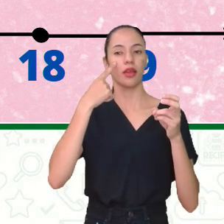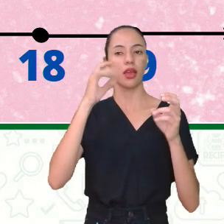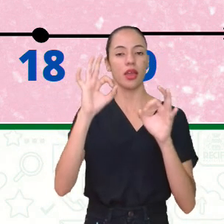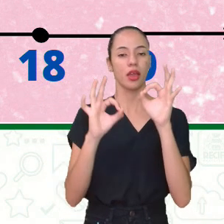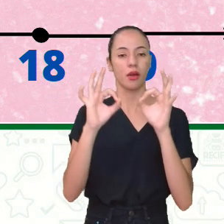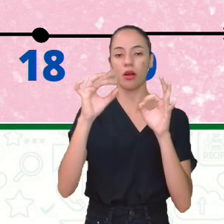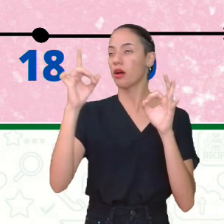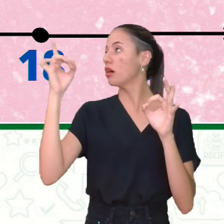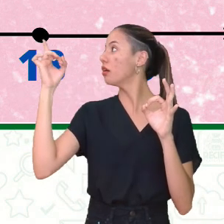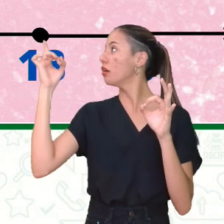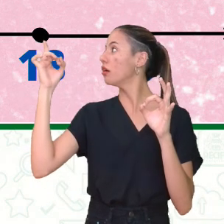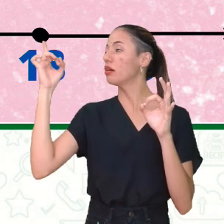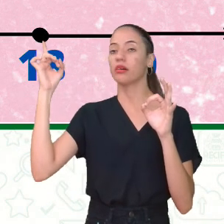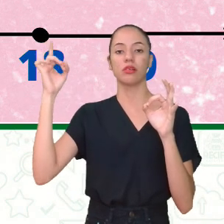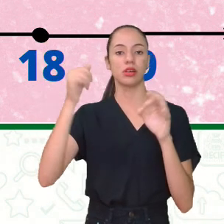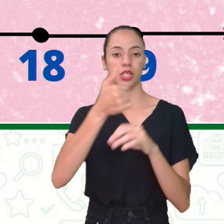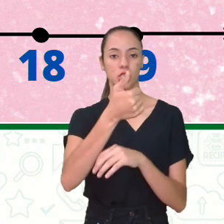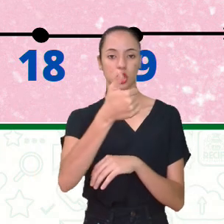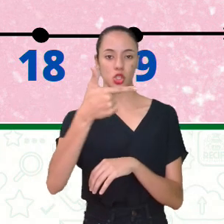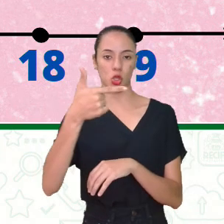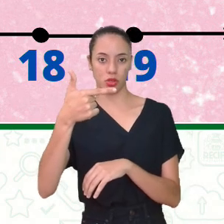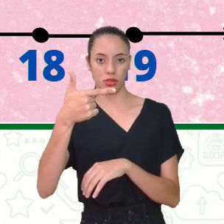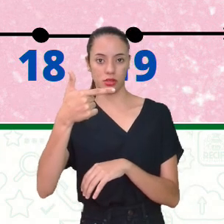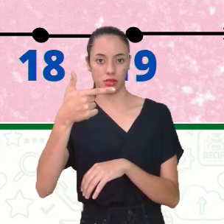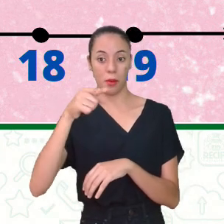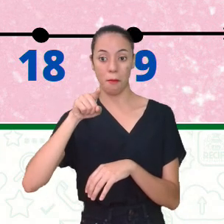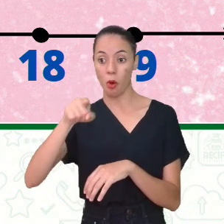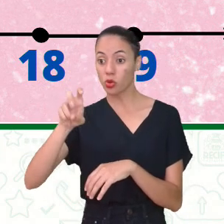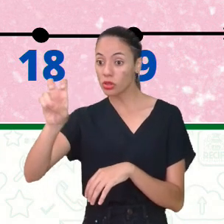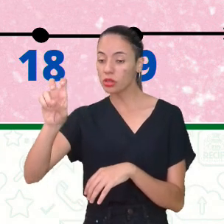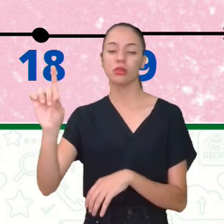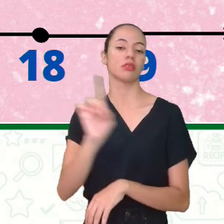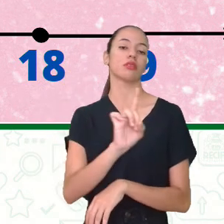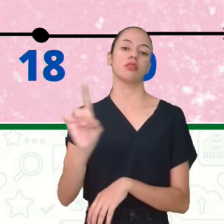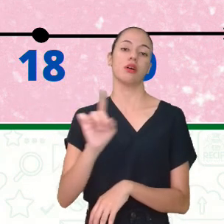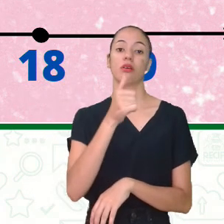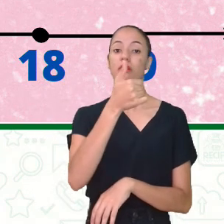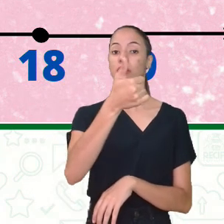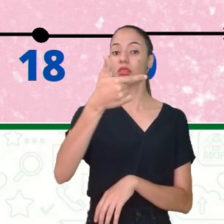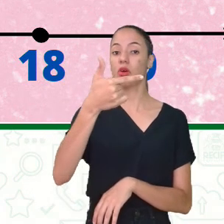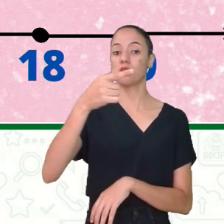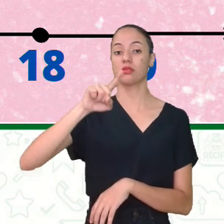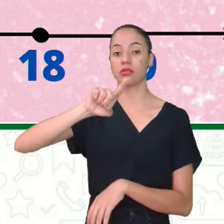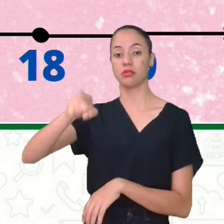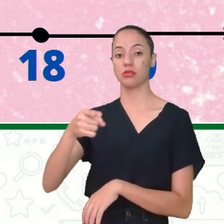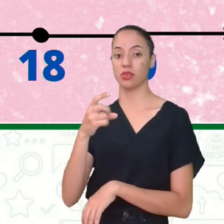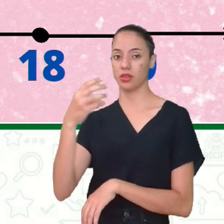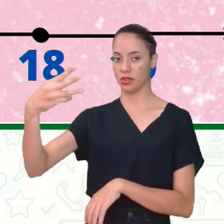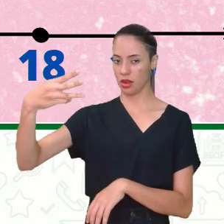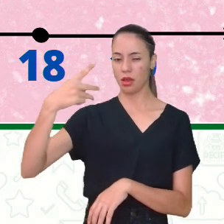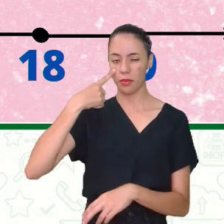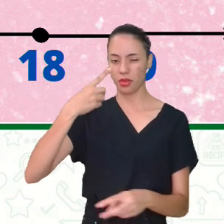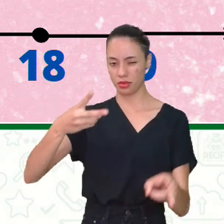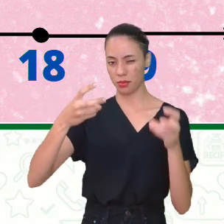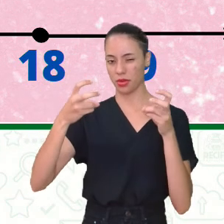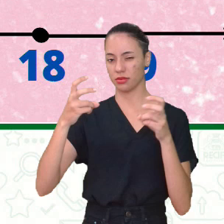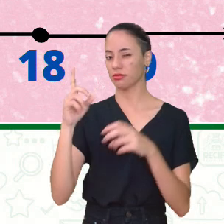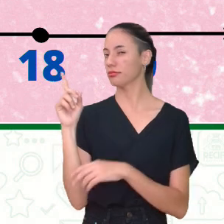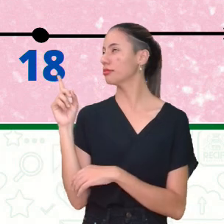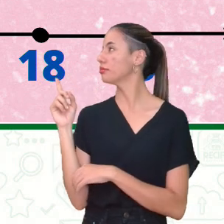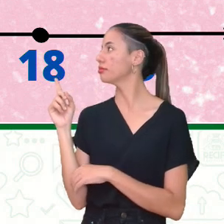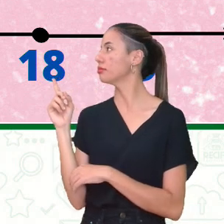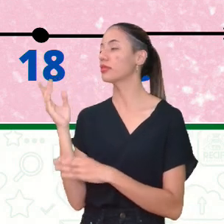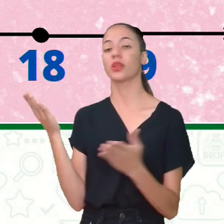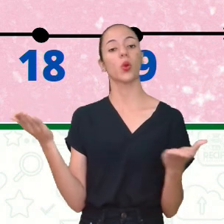para o 12, né? Porque não é 12,5, é 12,3. Perceberam isso? Então,